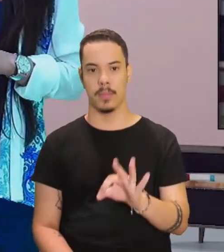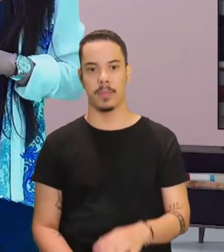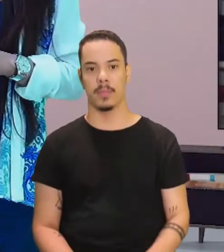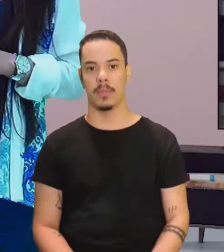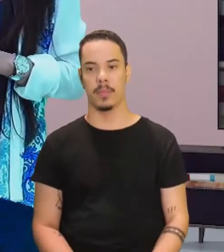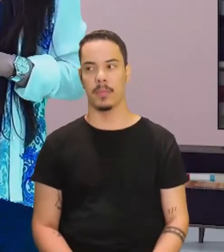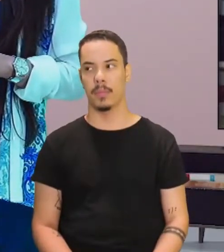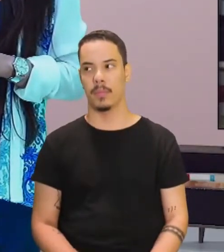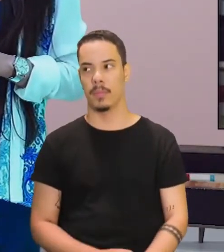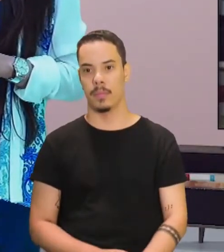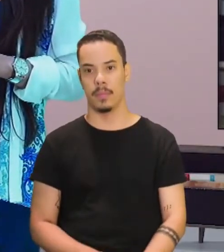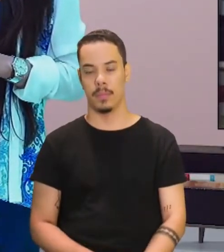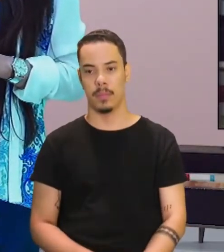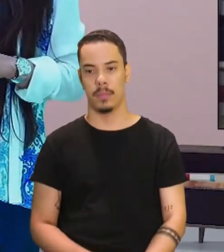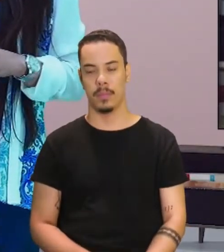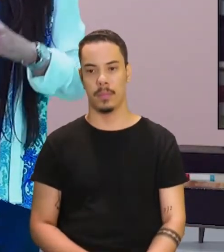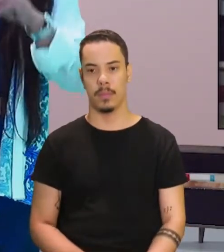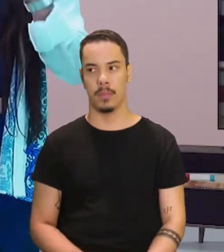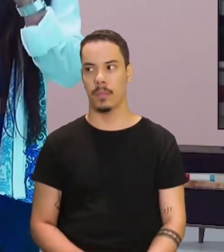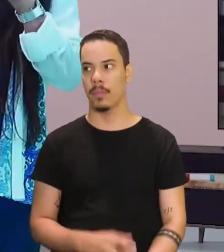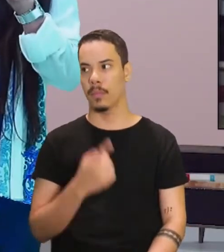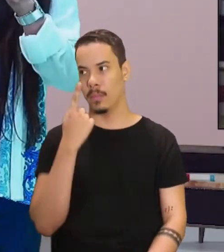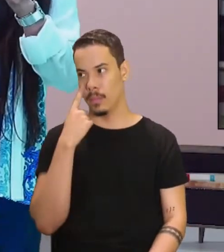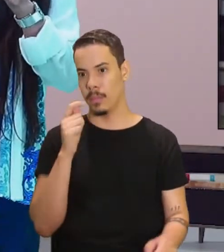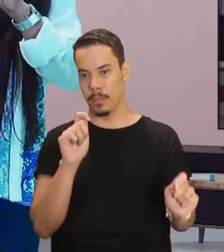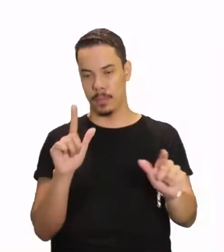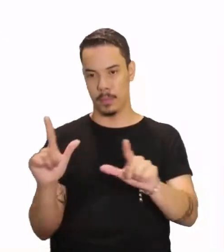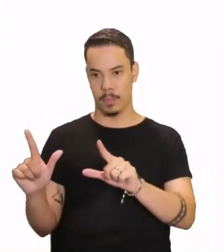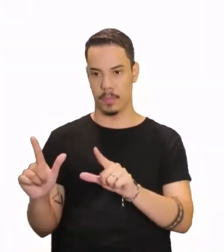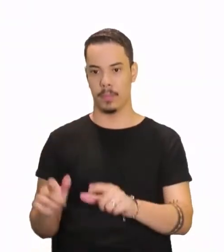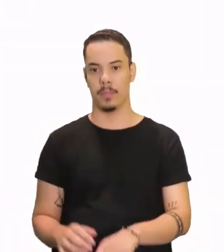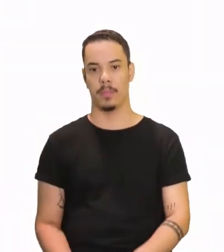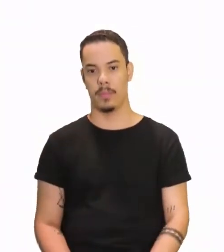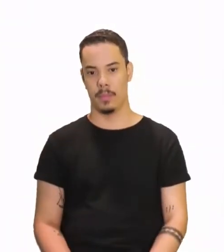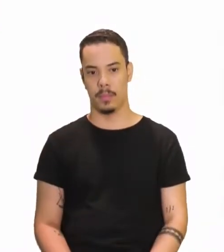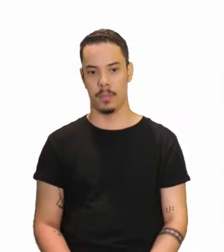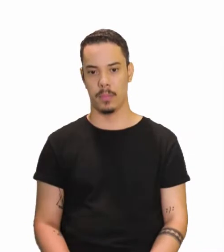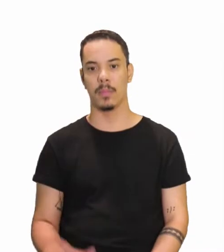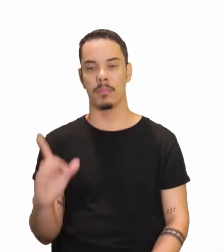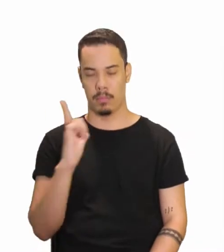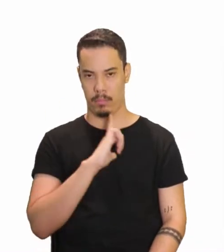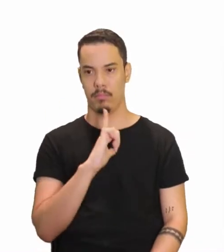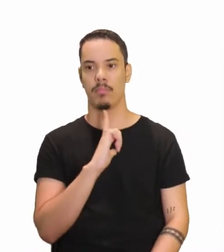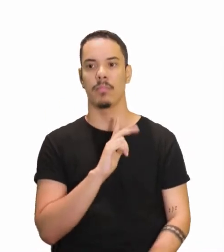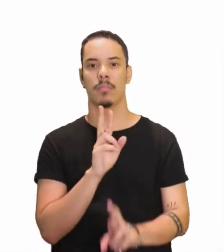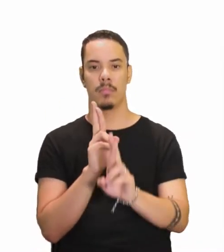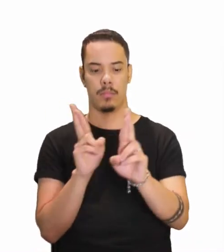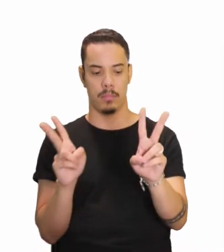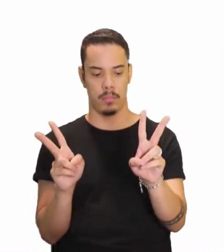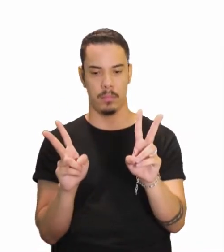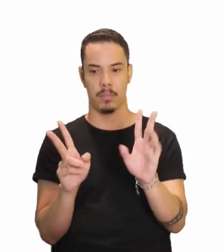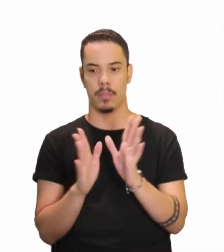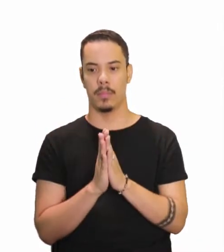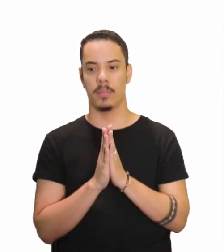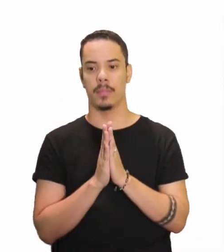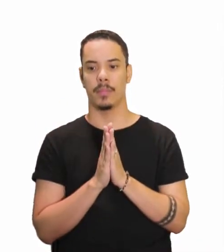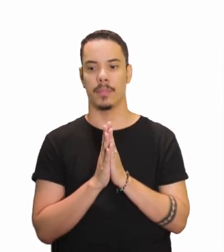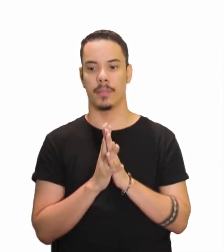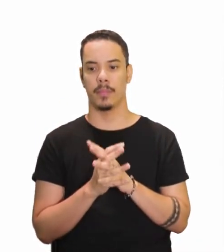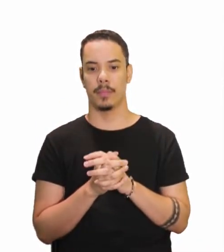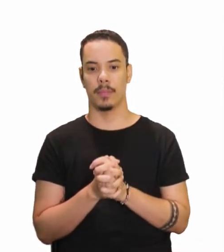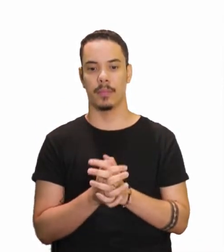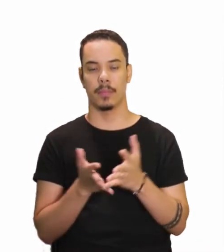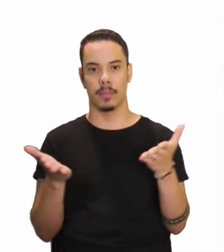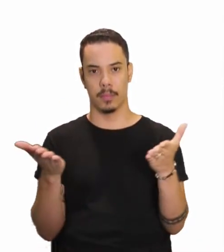sequência, Amadinho. Vamos lá, de Vamos olho lá. na tela. E atenção, né? Há uma diferença aí, beleza? Bom, agora